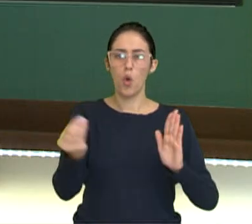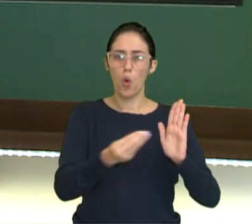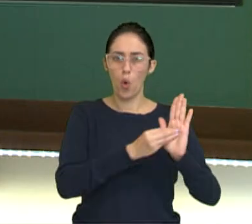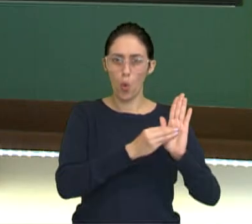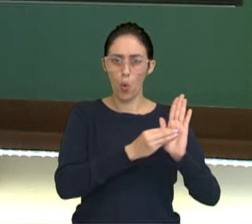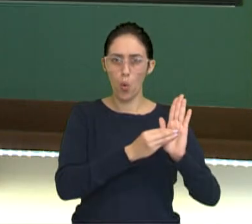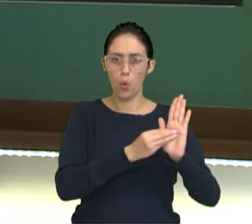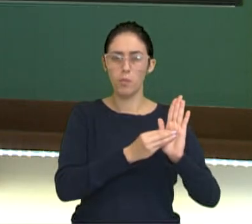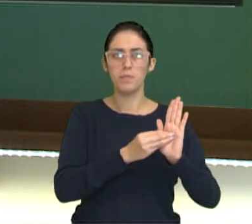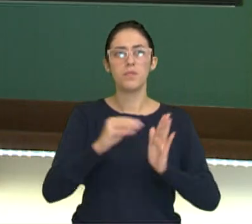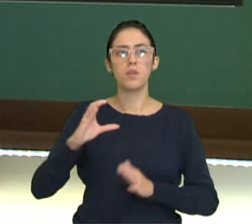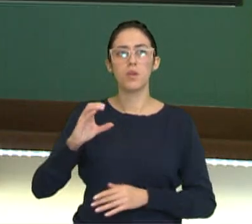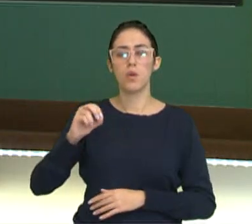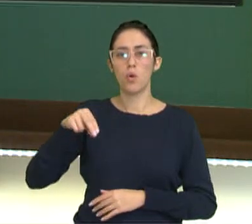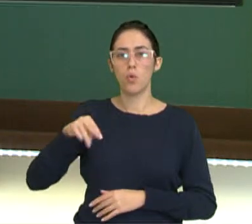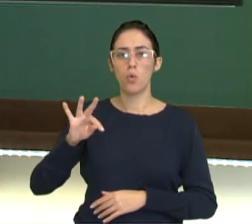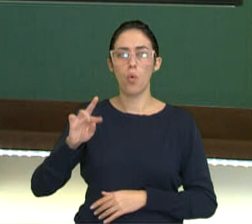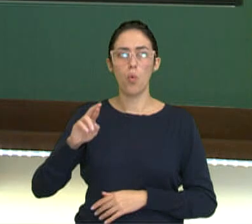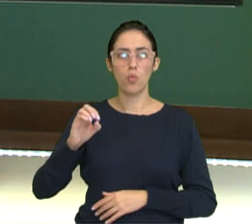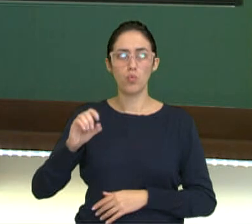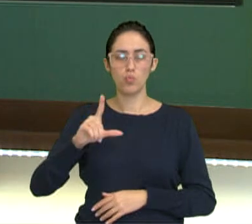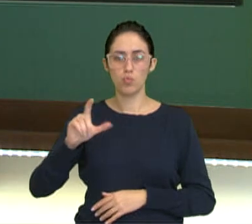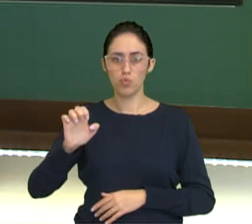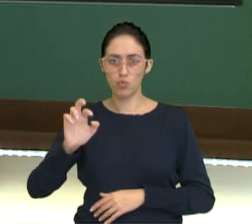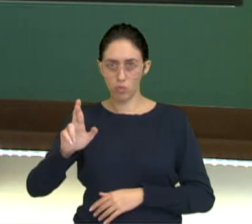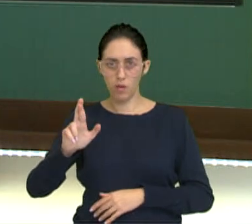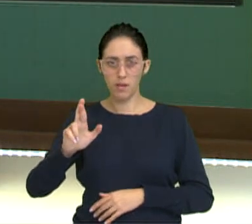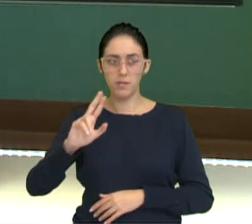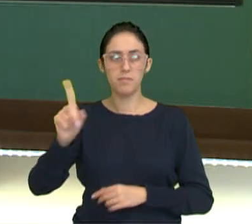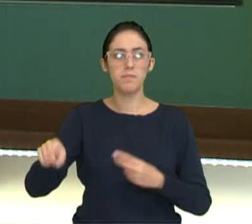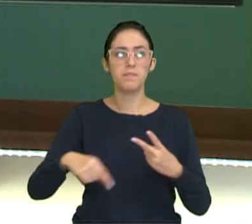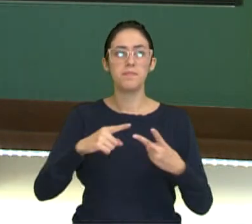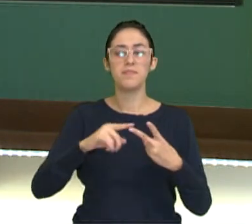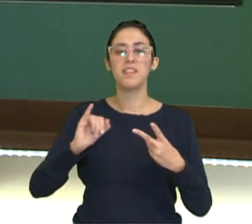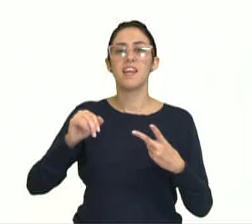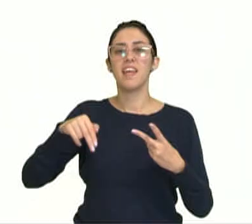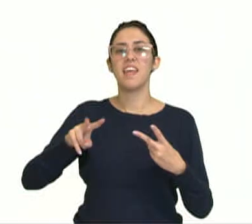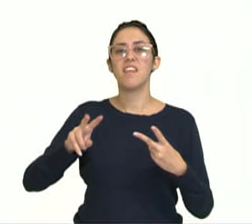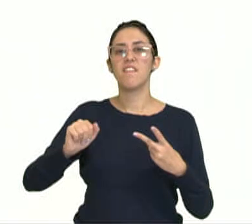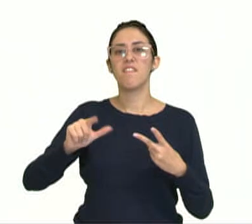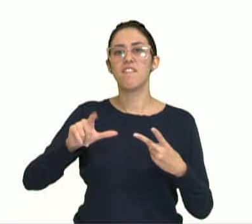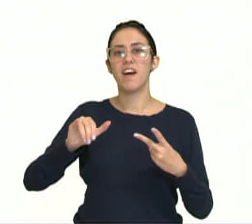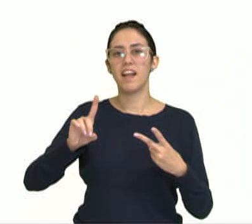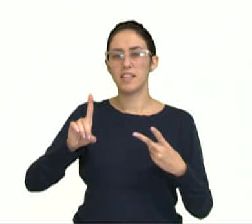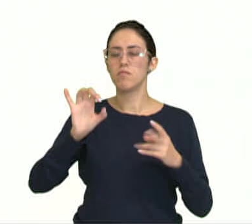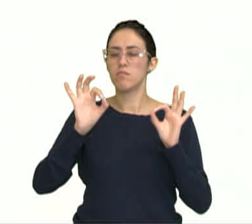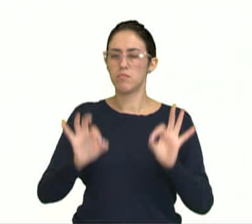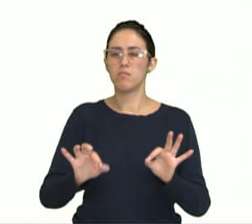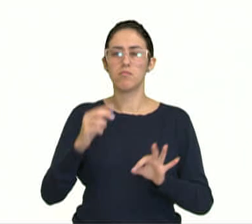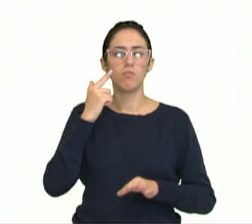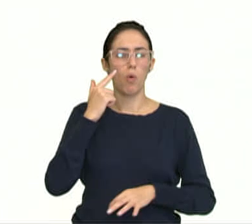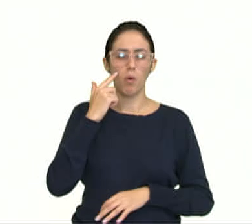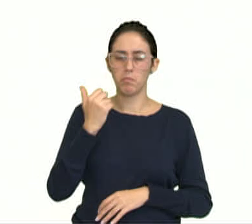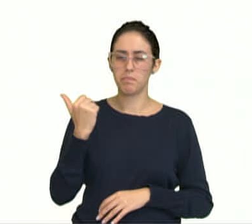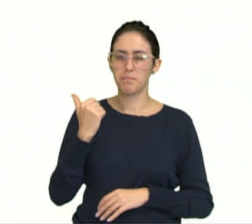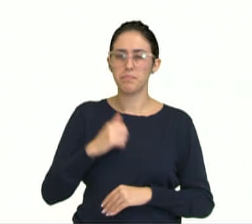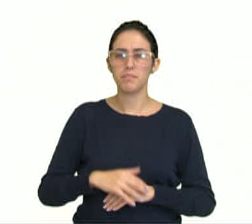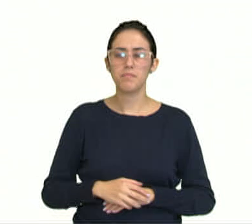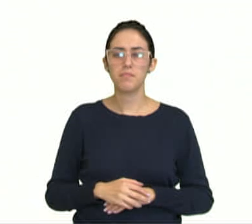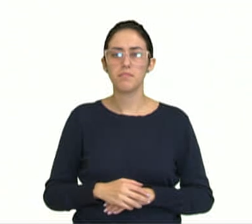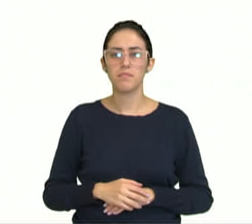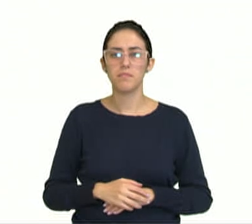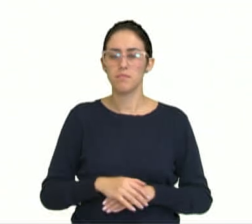primeira e invalid na segunda, você acertou. Bora ver? Vamos lá. Catherine was born in 1512,